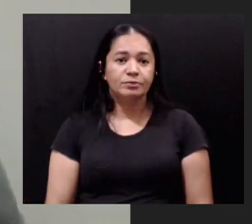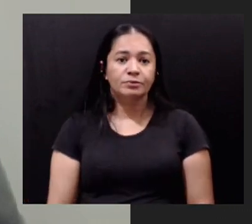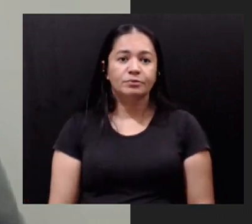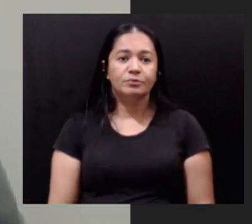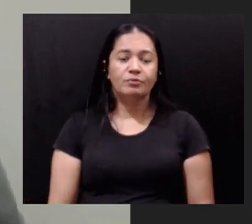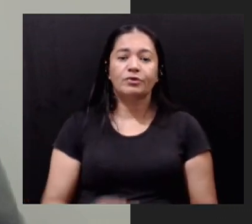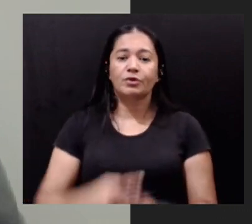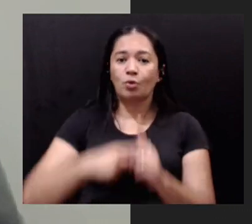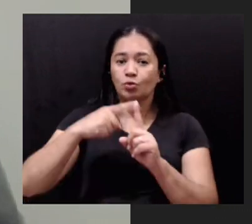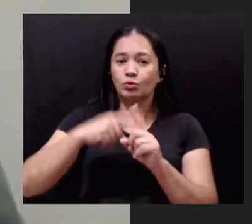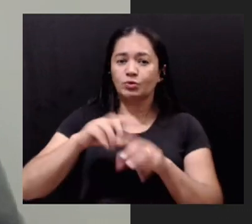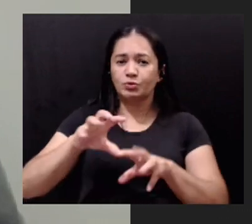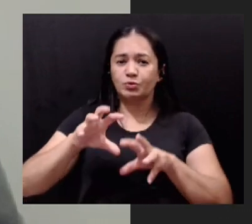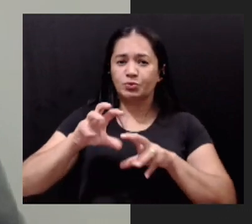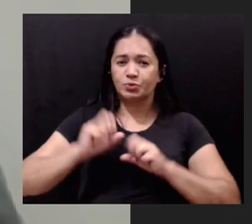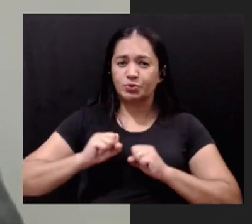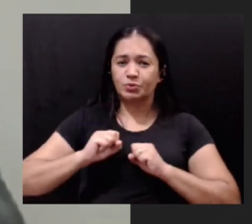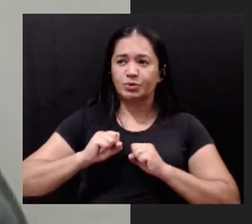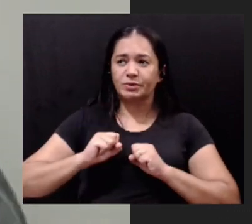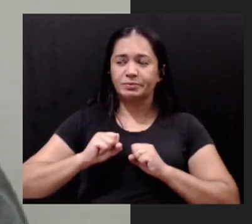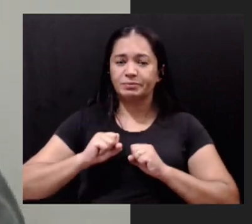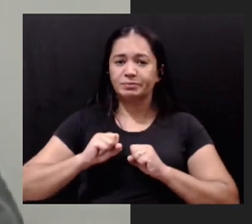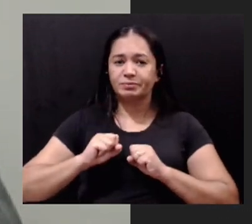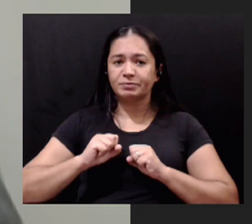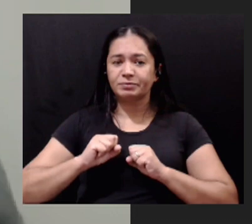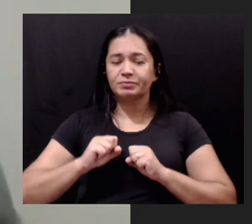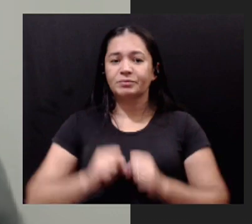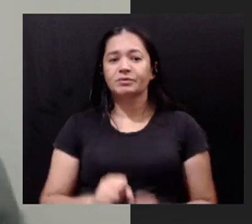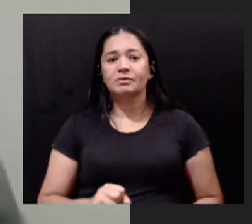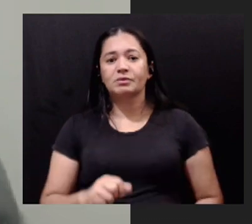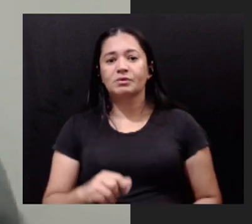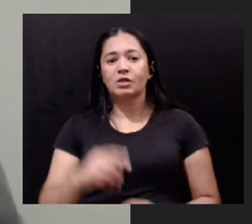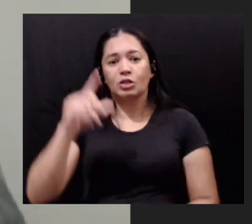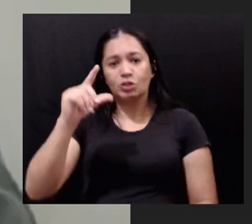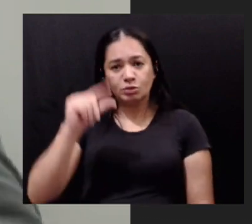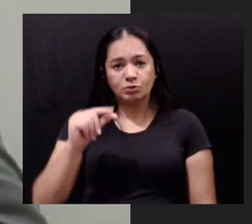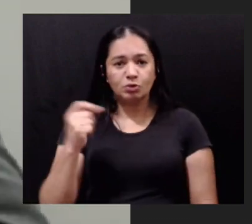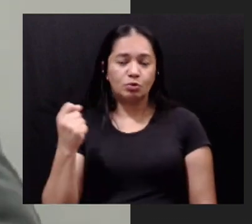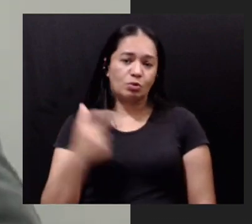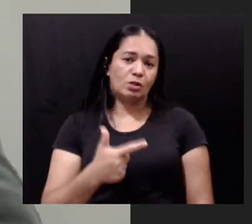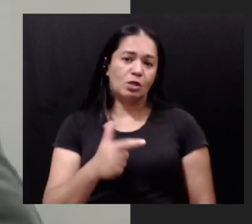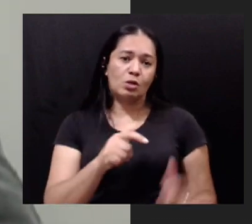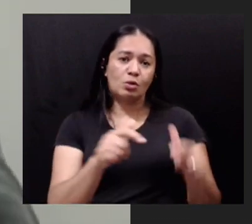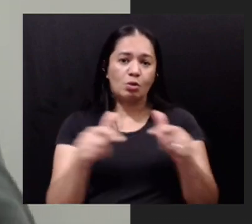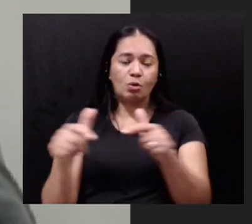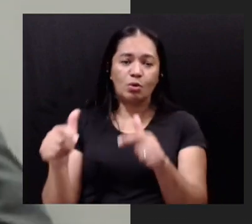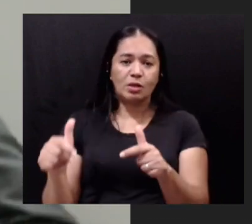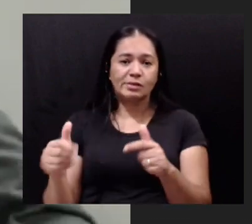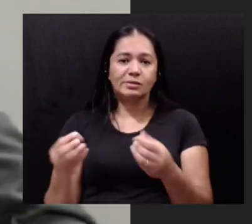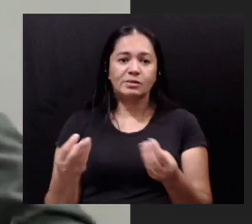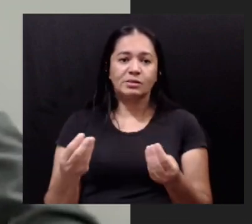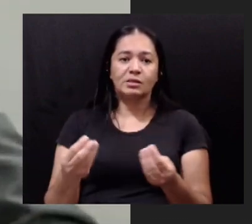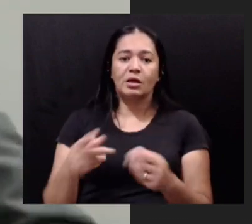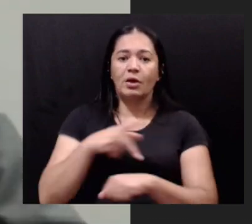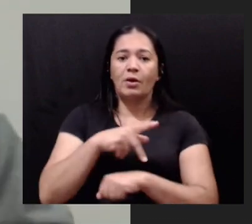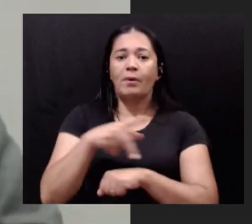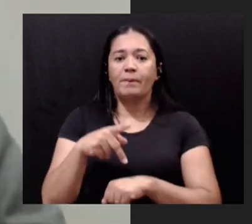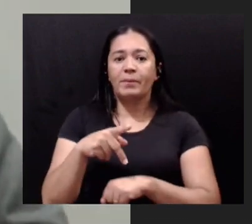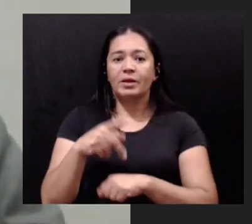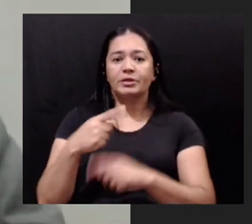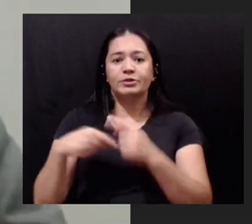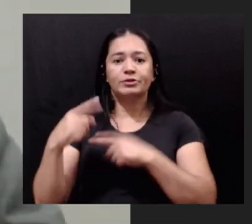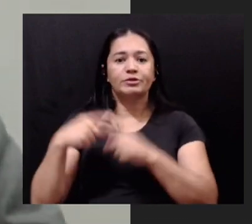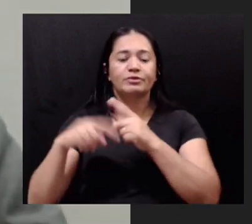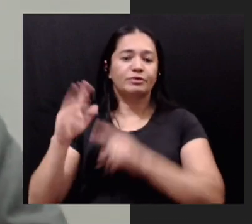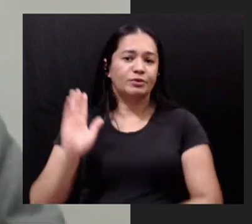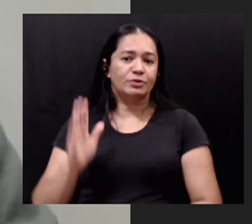contaminação de Helicobacter pylori menor do que lugares, países subdesenvolvidos, né, locais